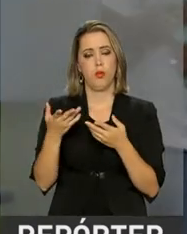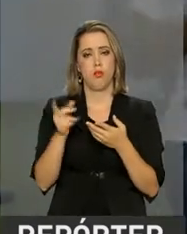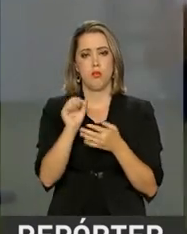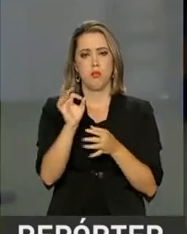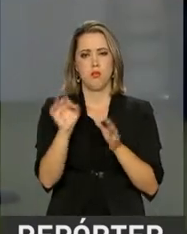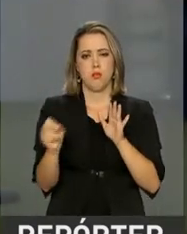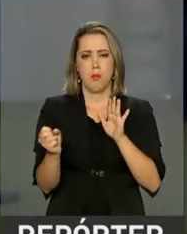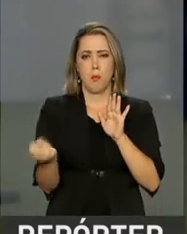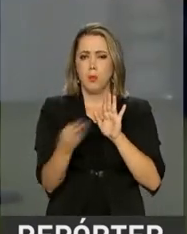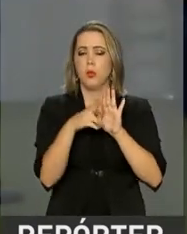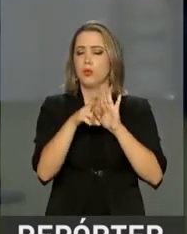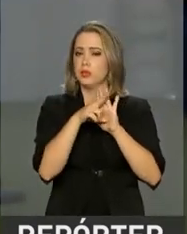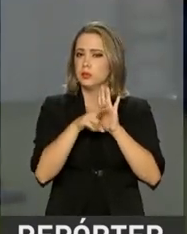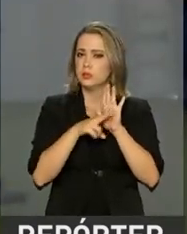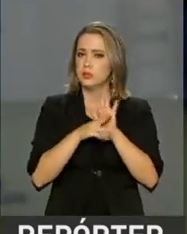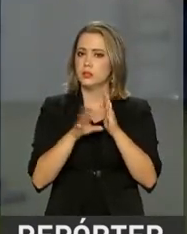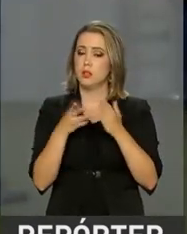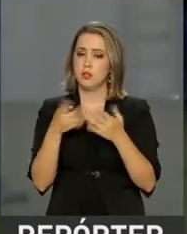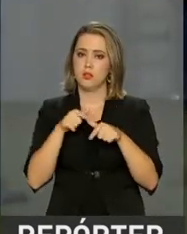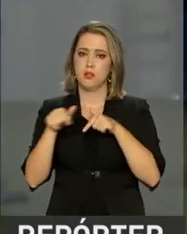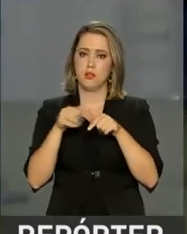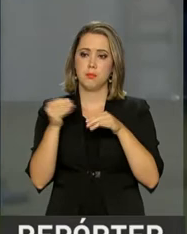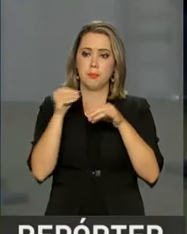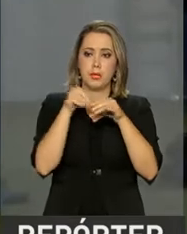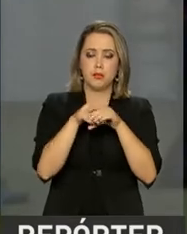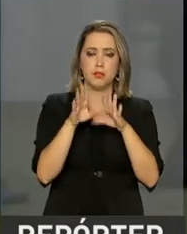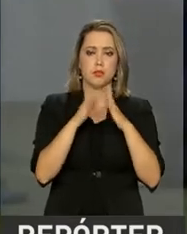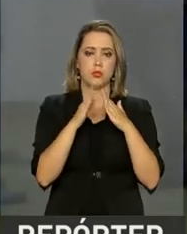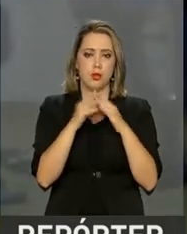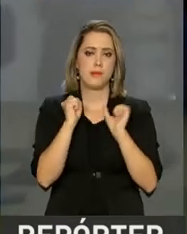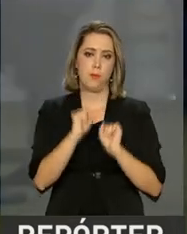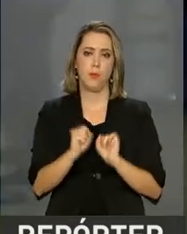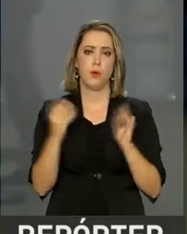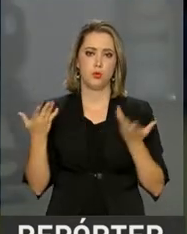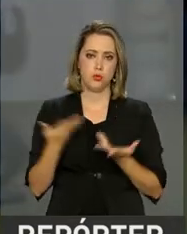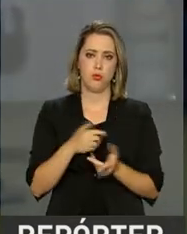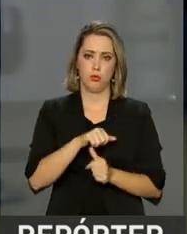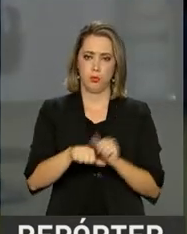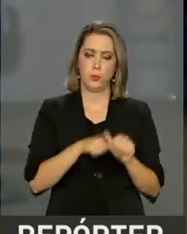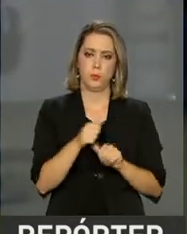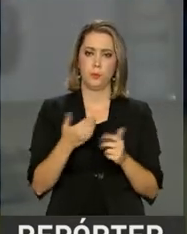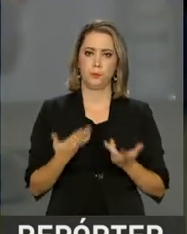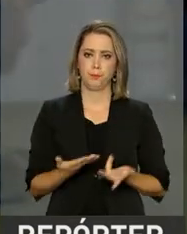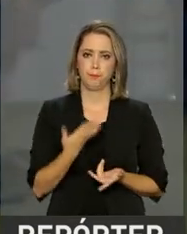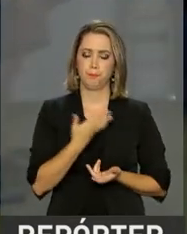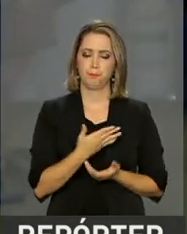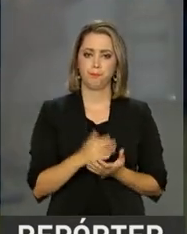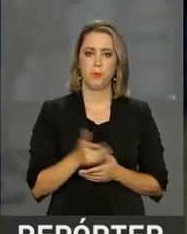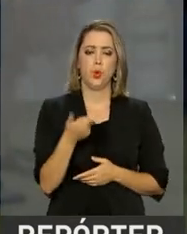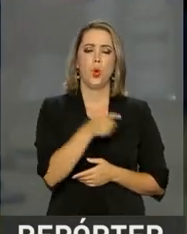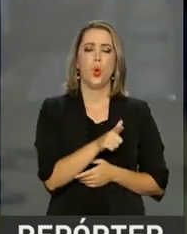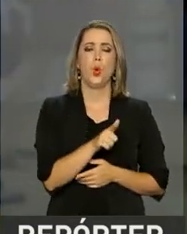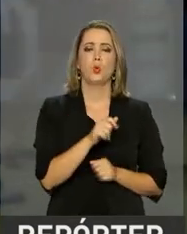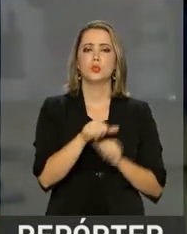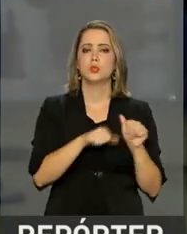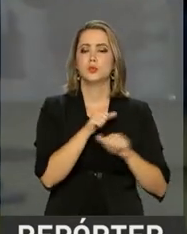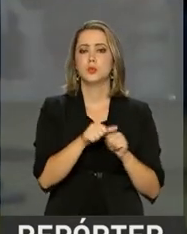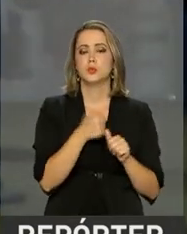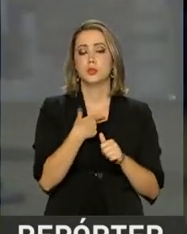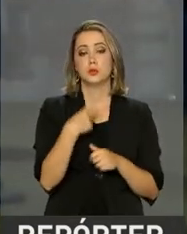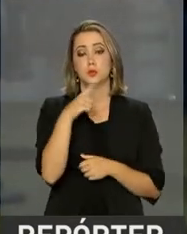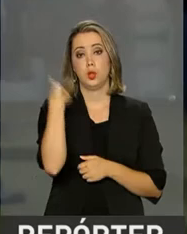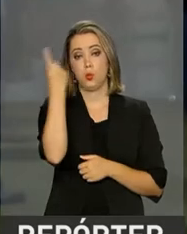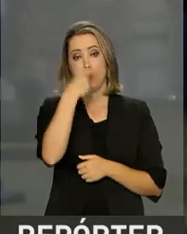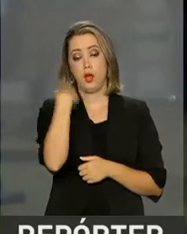office e colocando entre os artigos da clt outra mudança por exemplo é a extensão da jornada